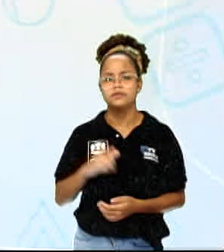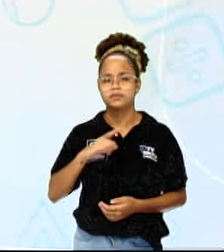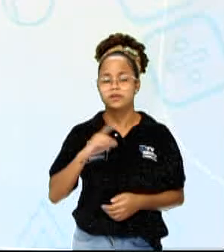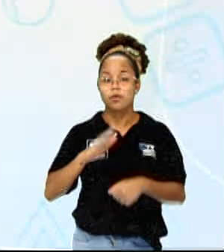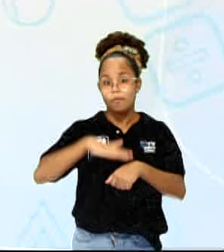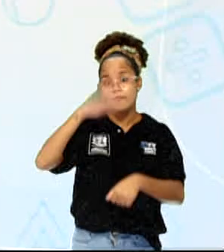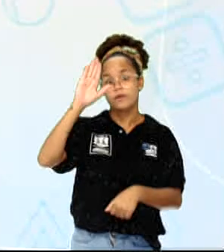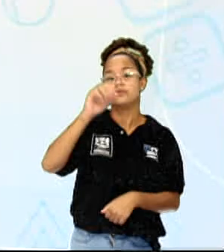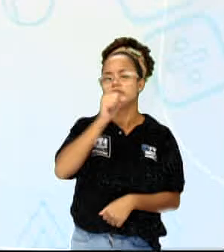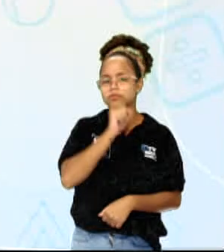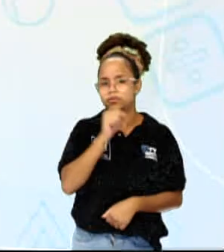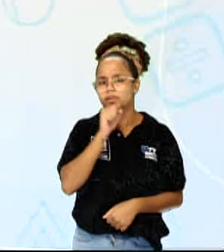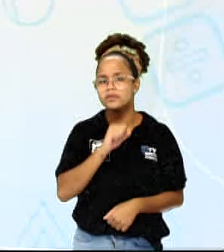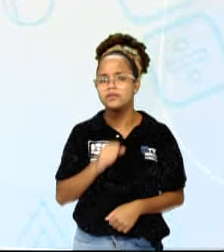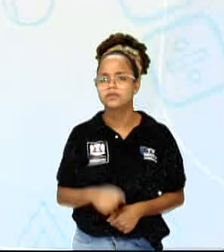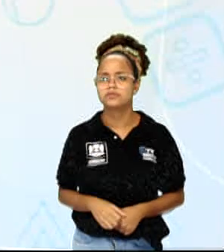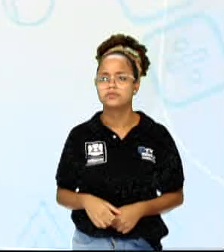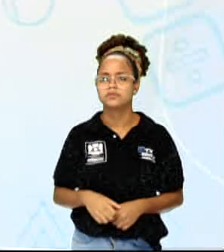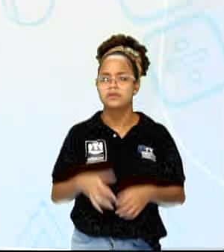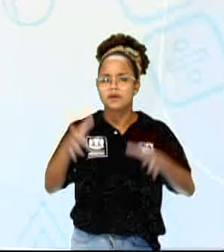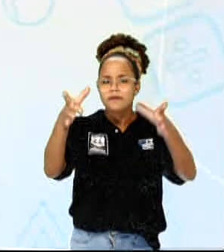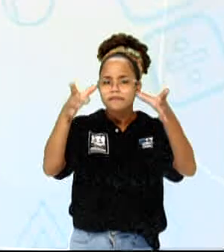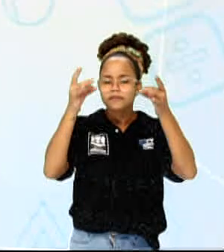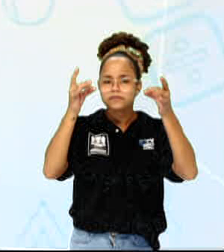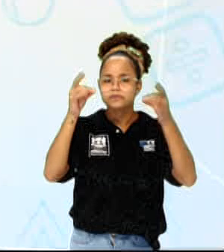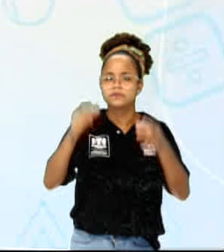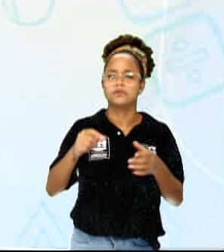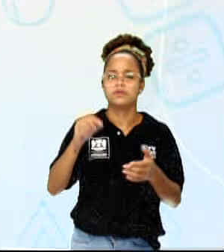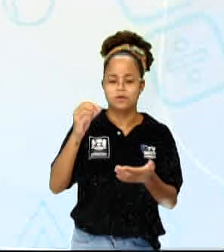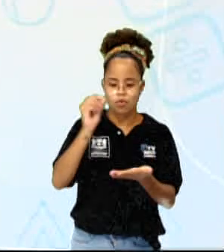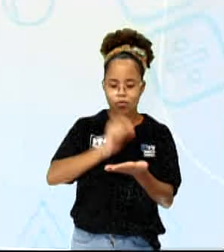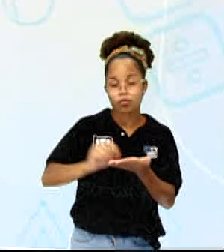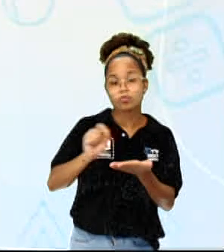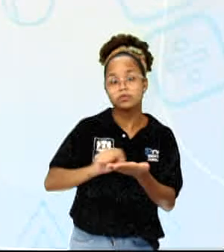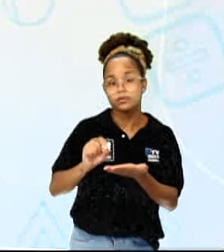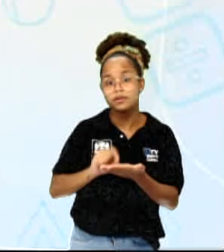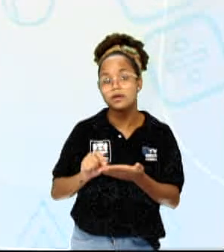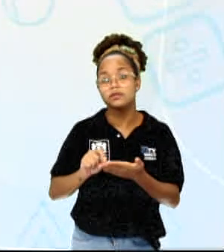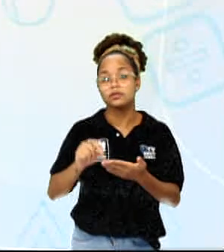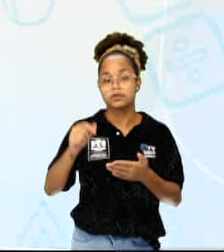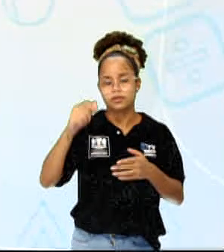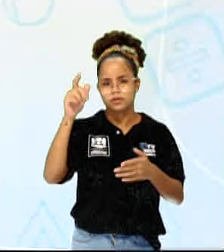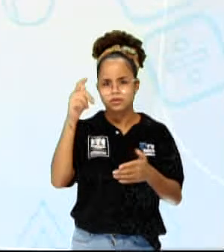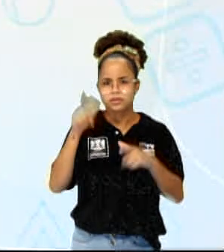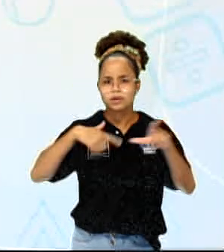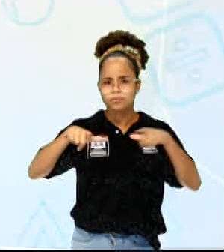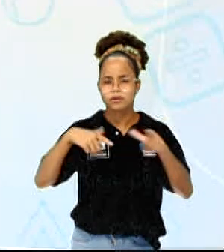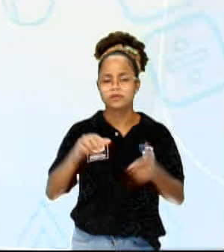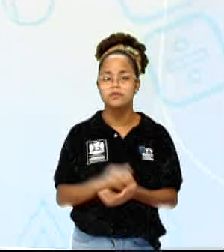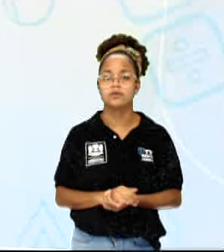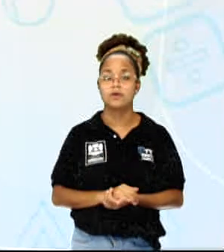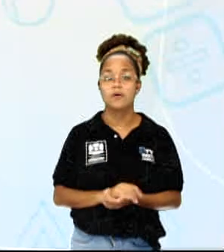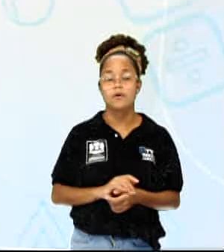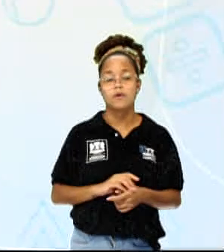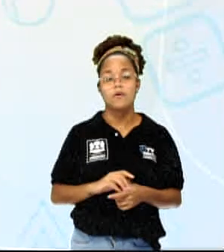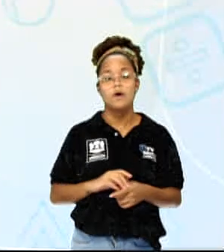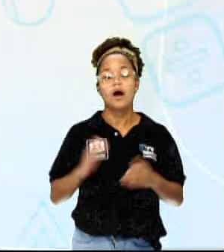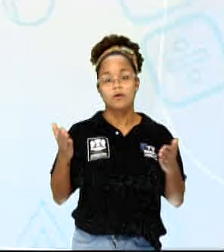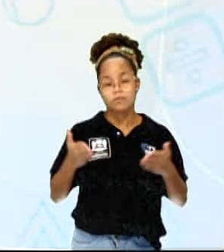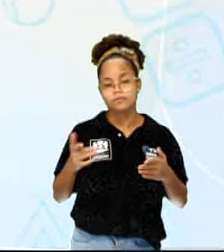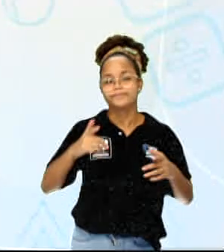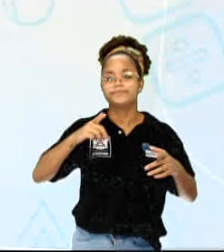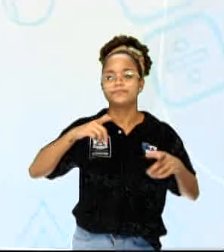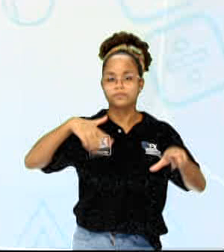velho. Fixação de um limite máximo de idade na contratação de empregados. Quando tratamos do transporte coletivo,